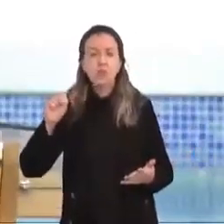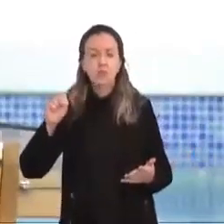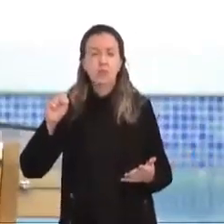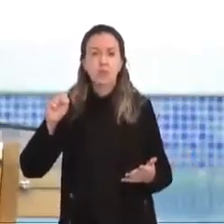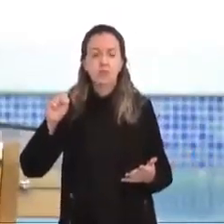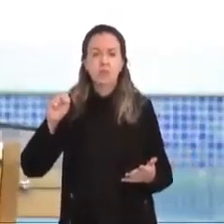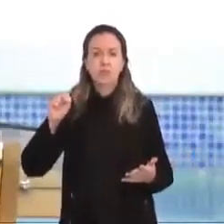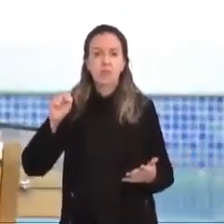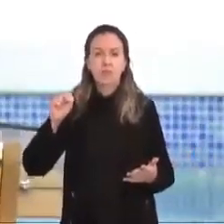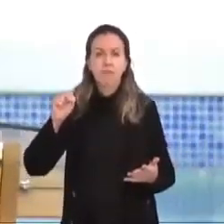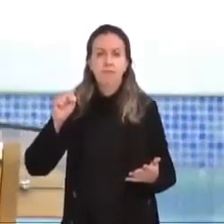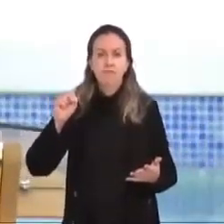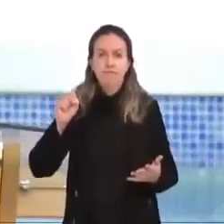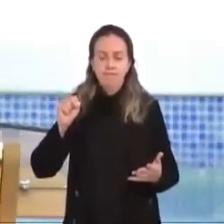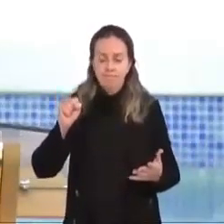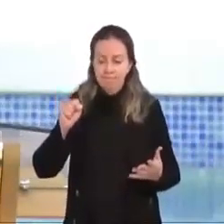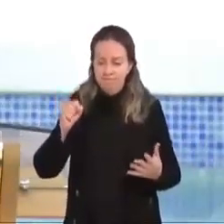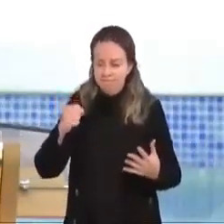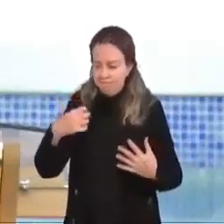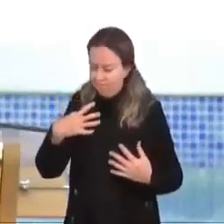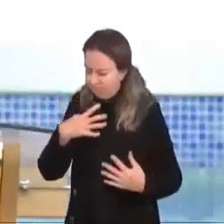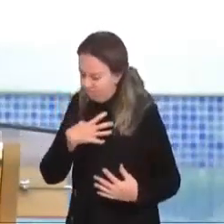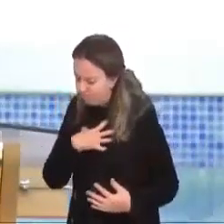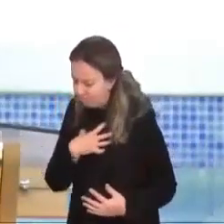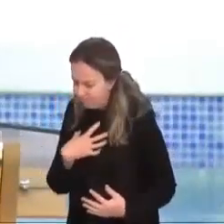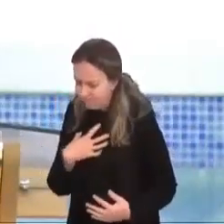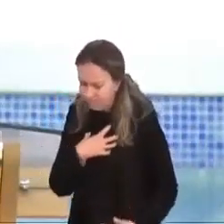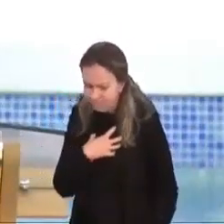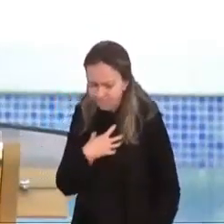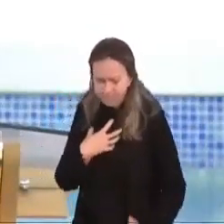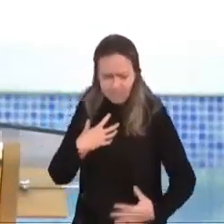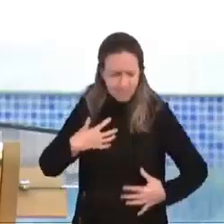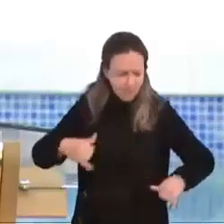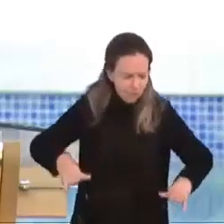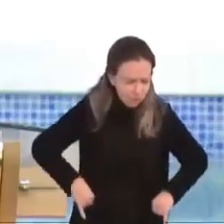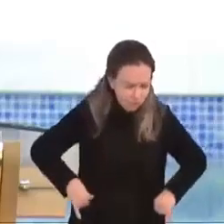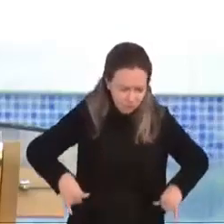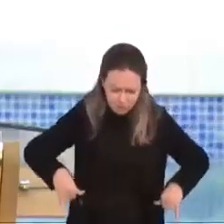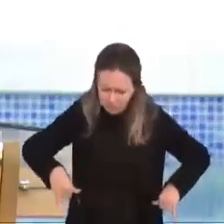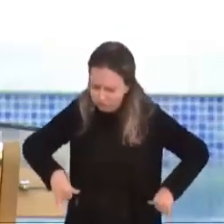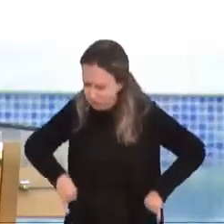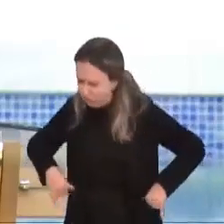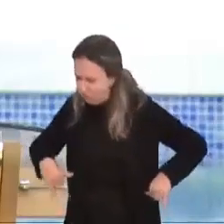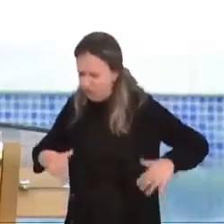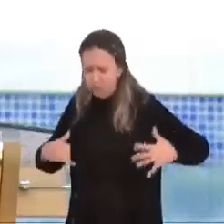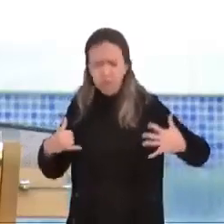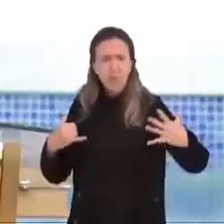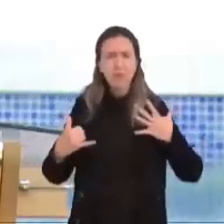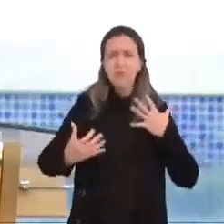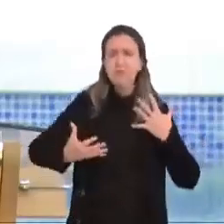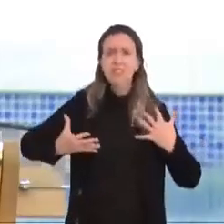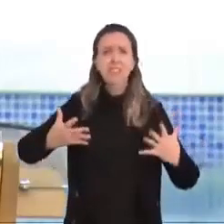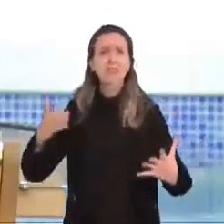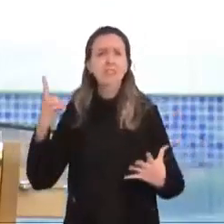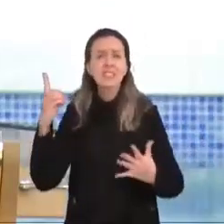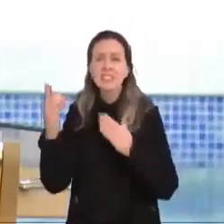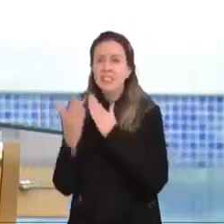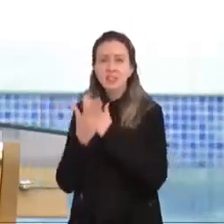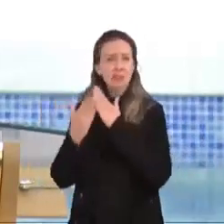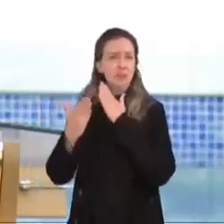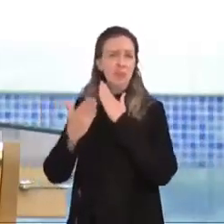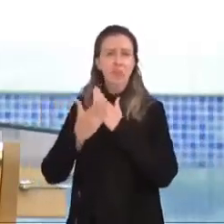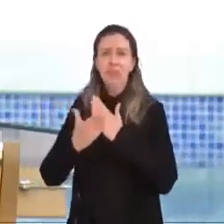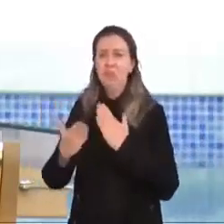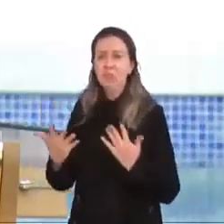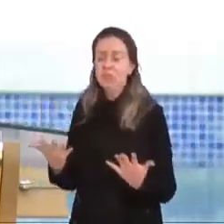Prisão. Quando o profeta ouve Deus dizer a ele: fala comigo, clama